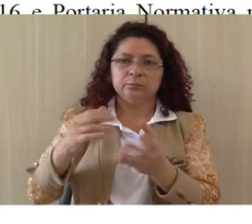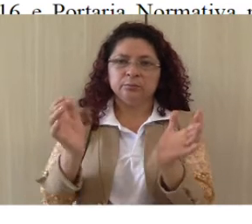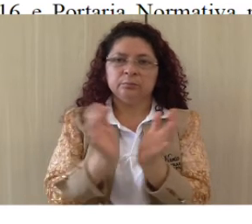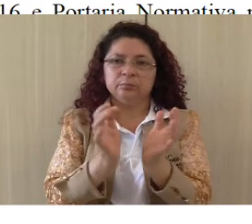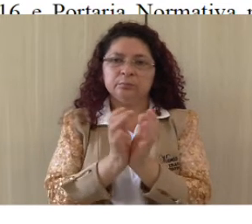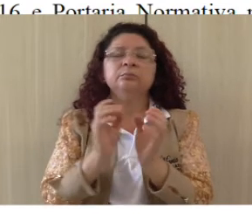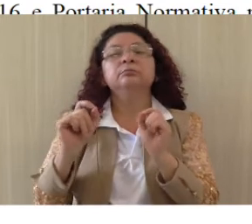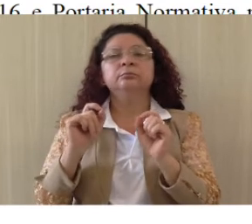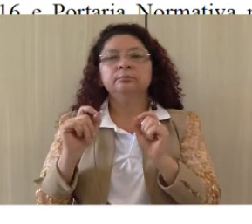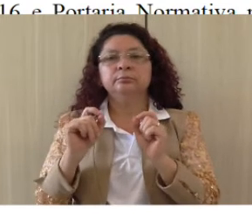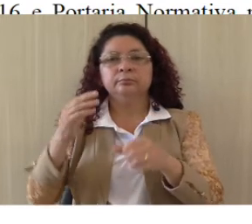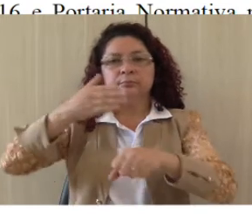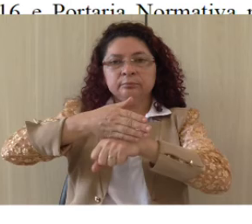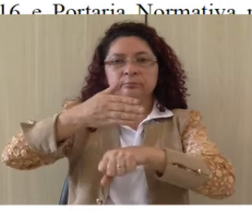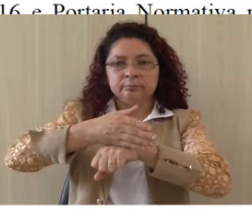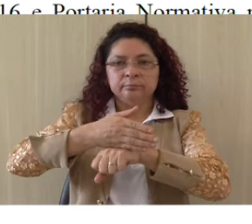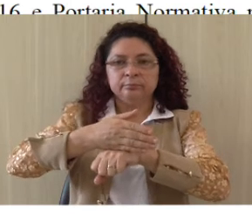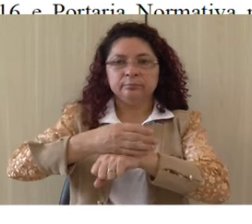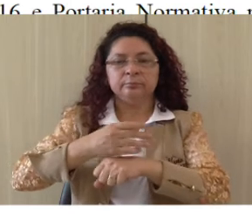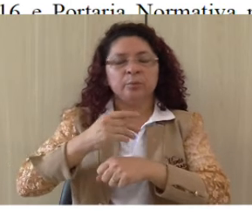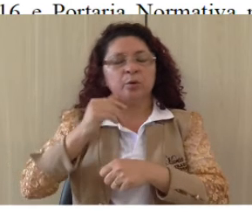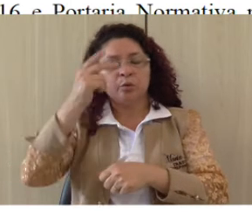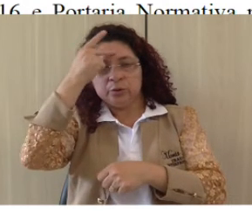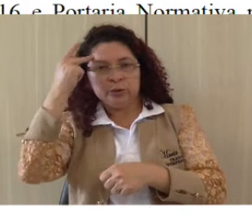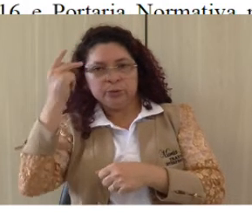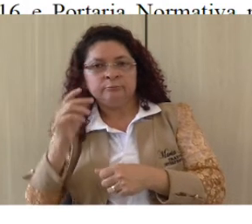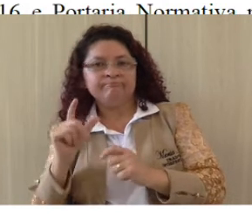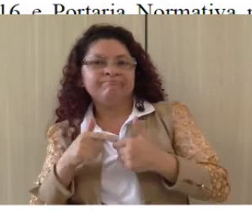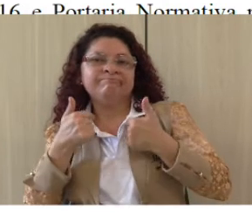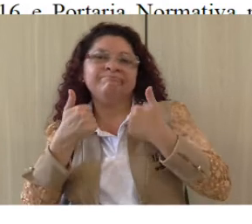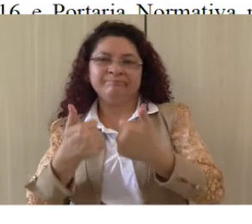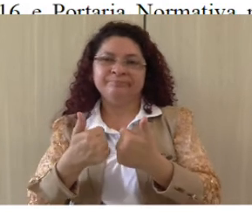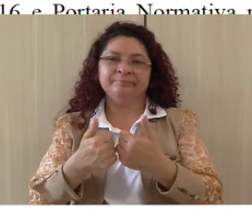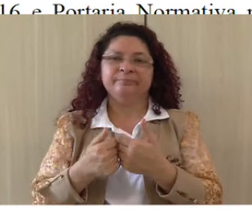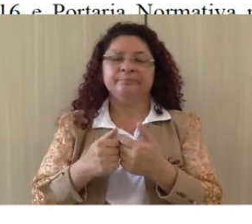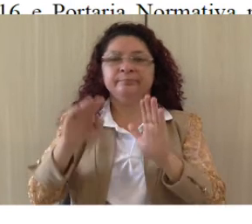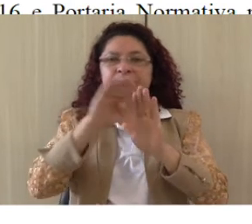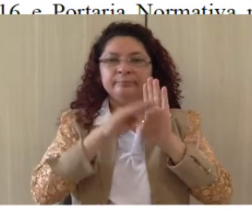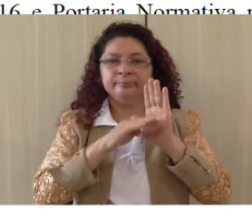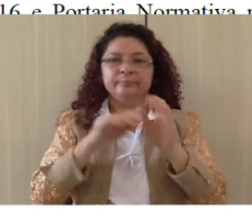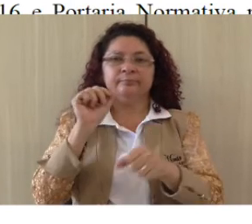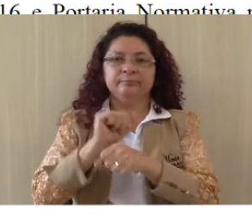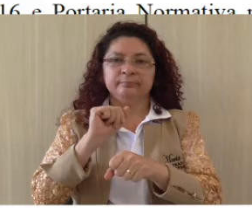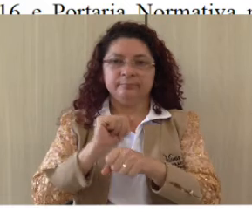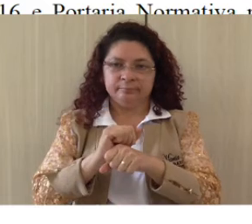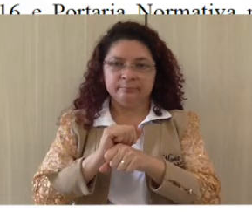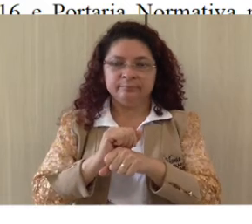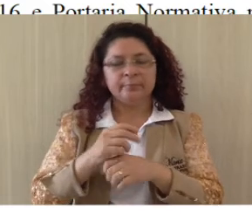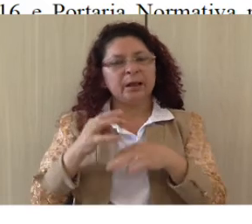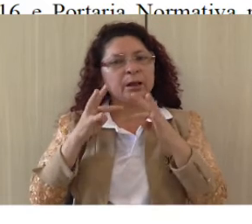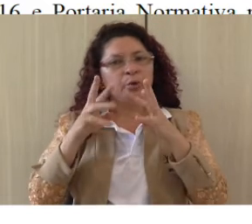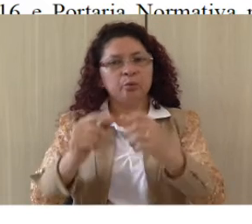turma serão preenchidas pelos candidatos classificados, conforme a classificação da lista de espera, até a